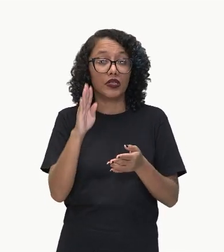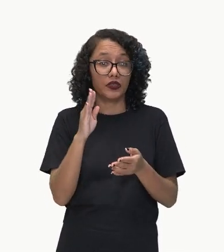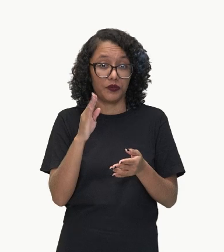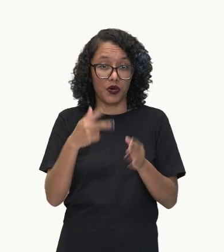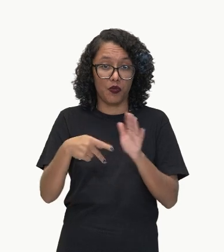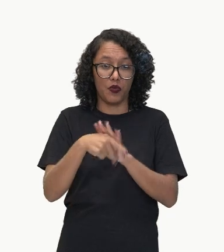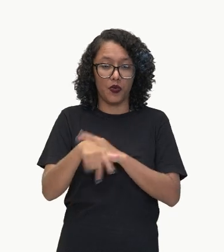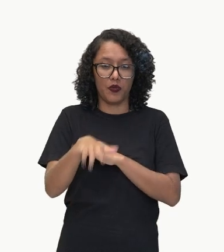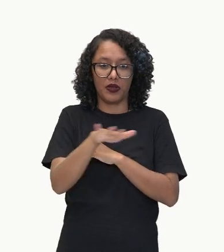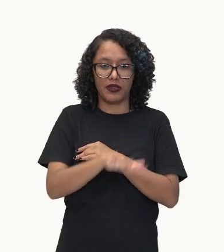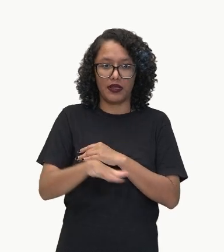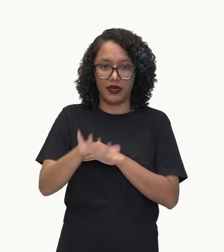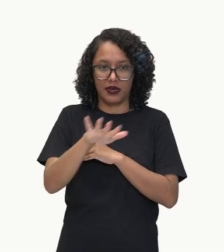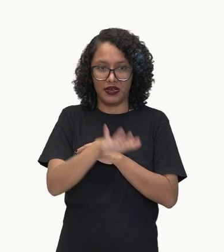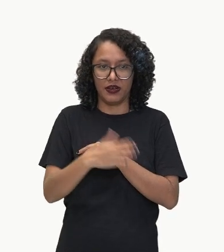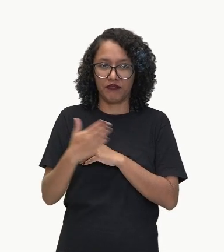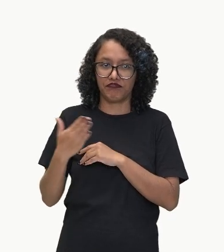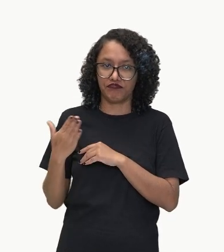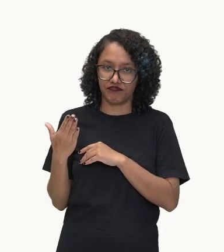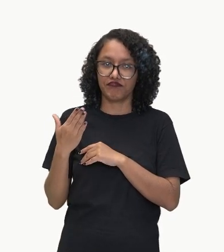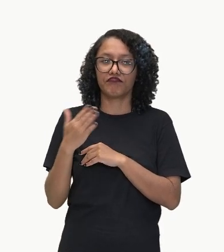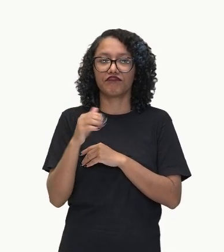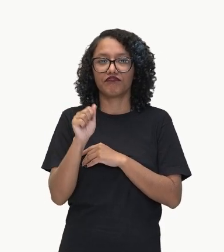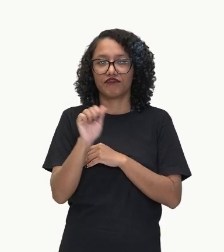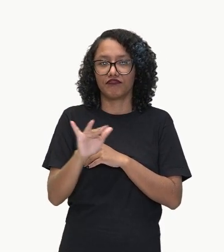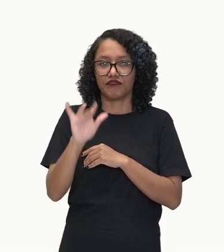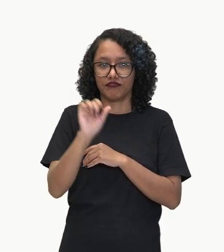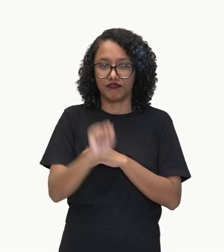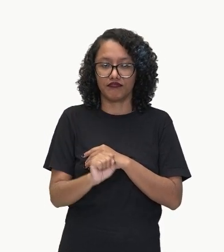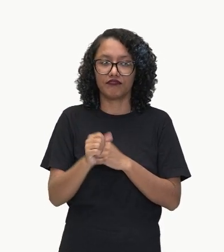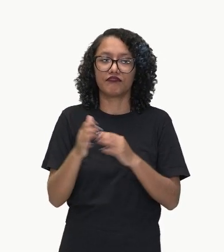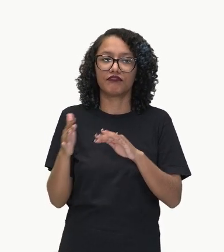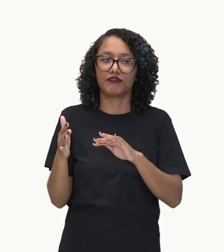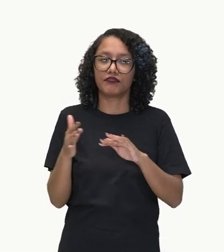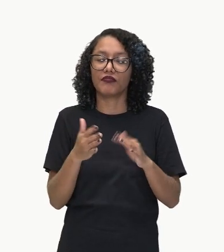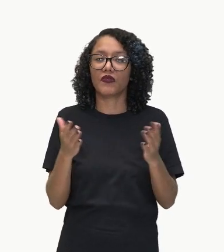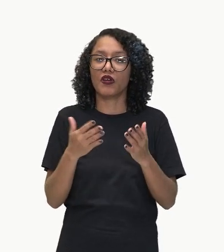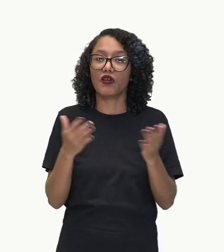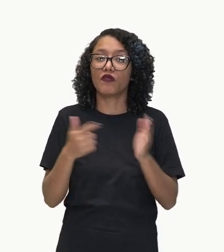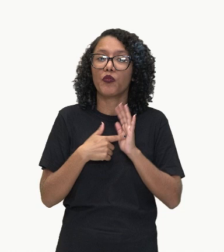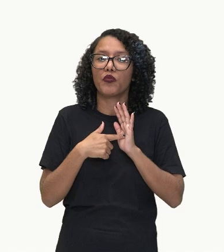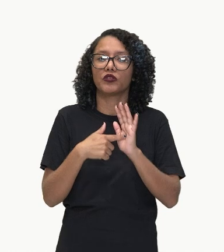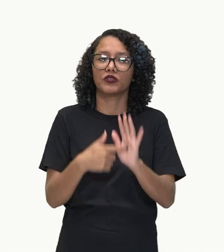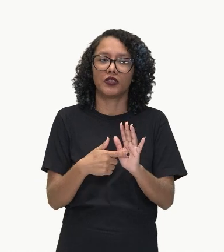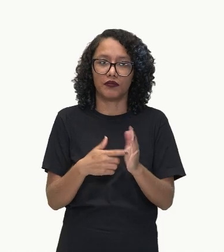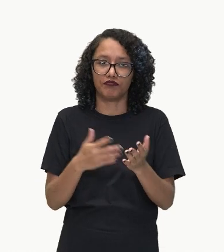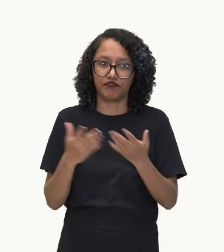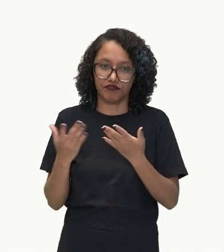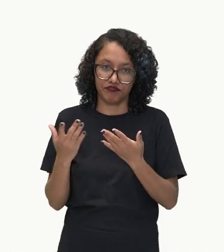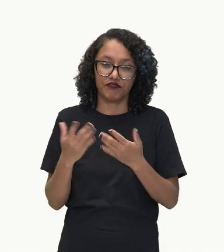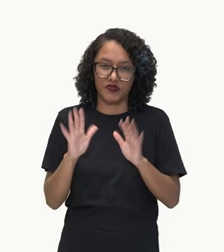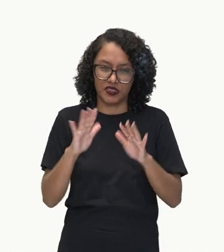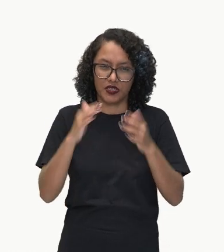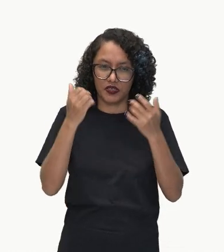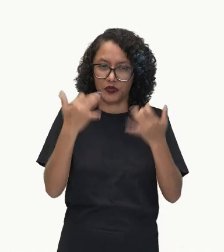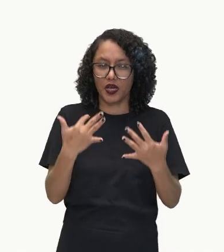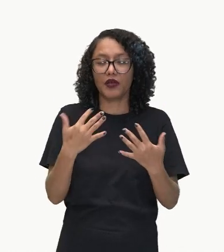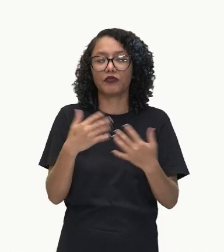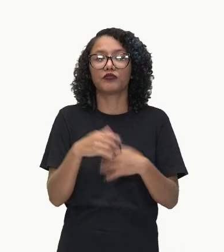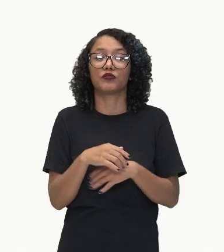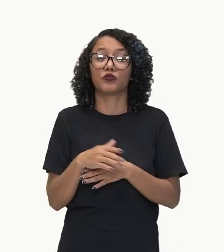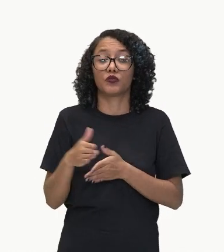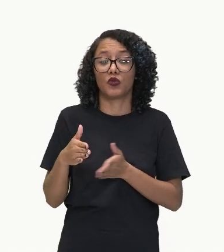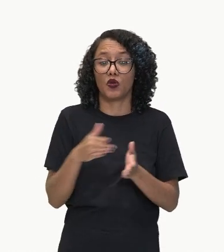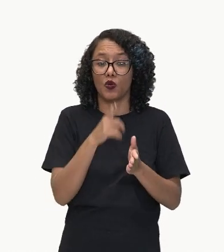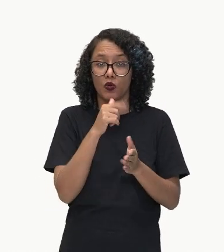na região da Ásia Meridional. Aí agora sim, a hidrografia, como eu já falei para vocês, o rio Indus e o rio Ganges, que vão